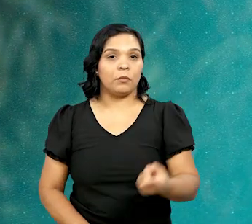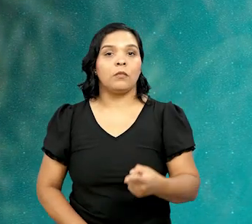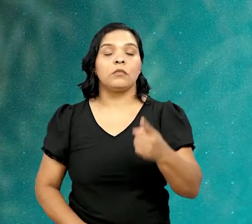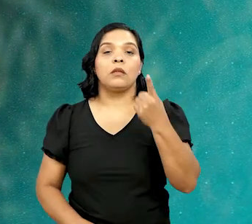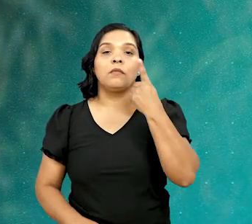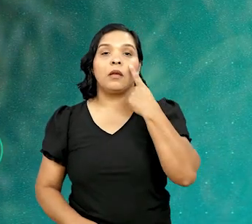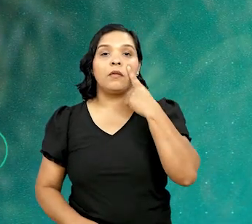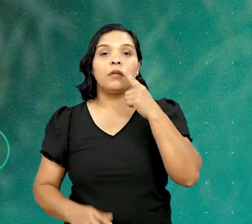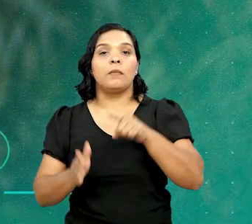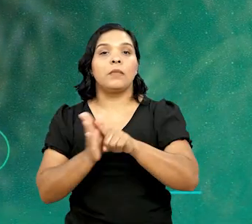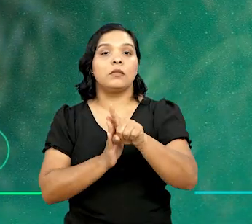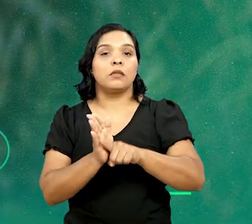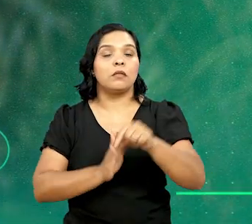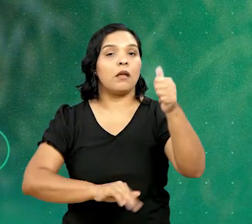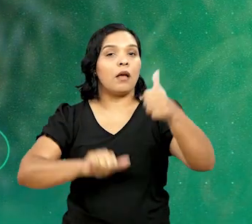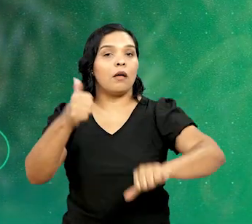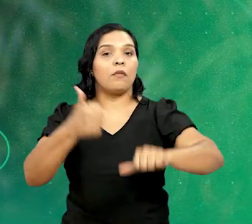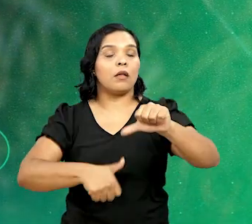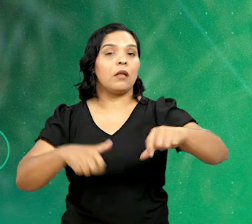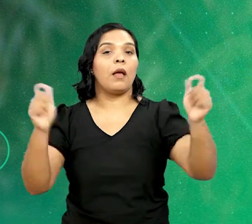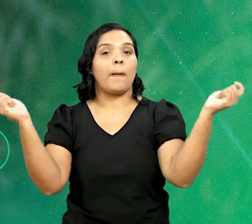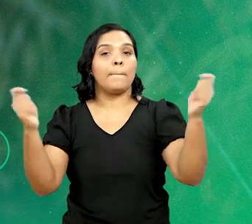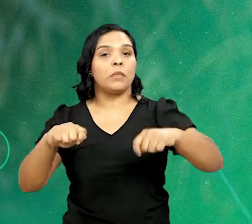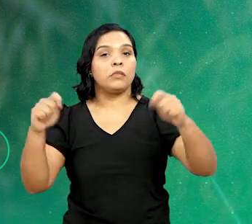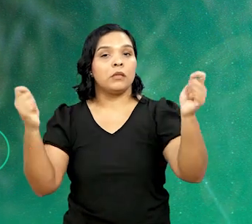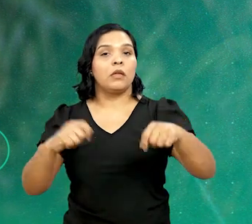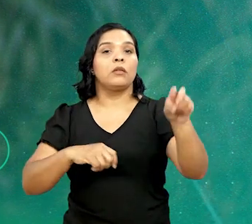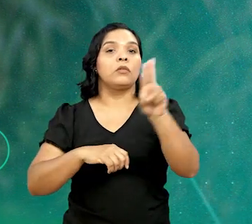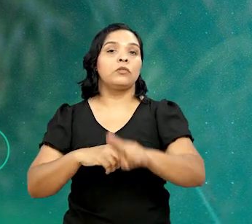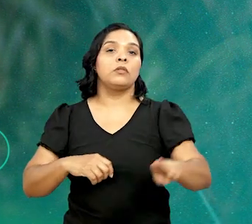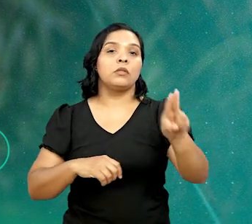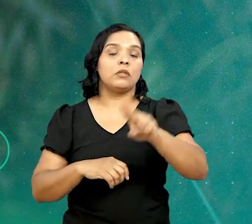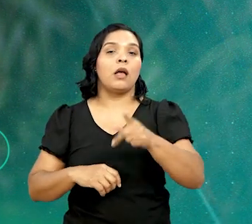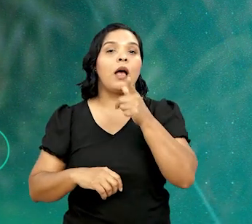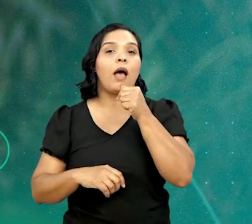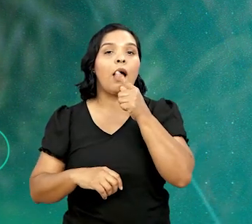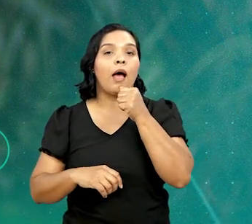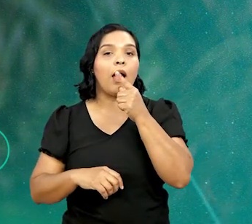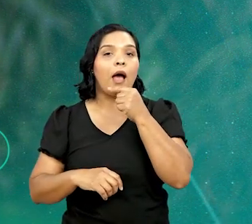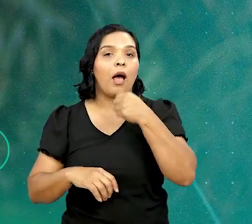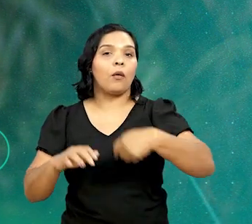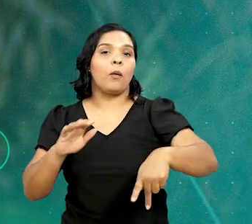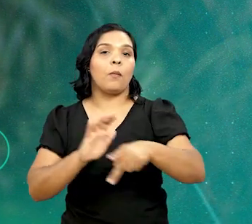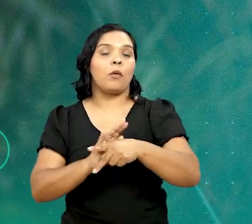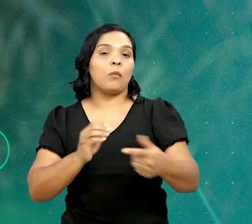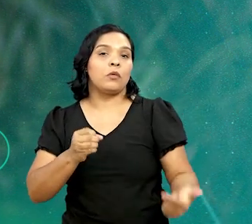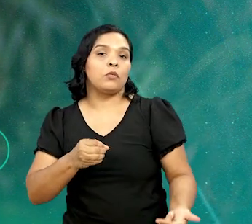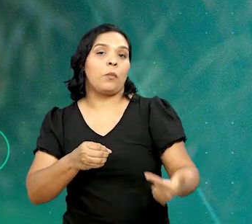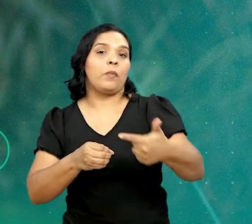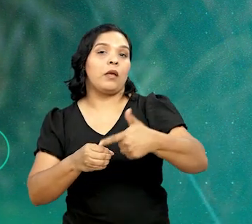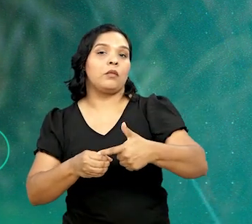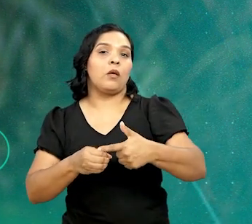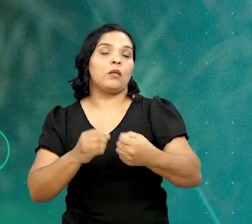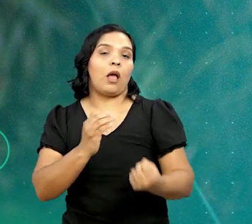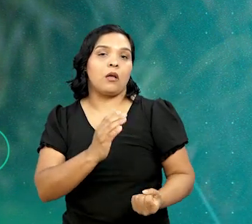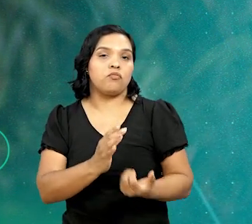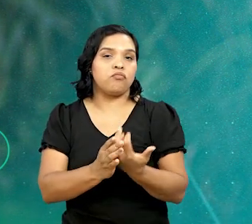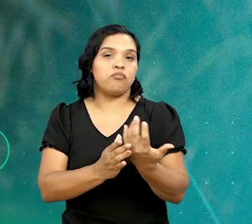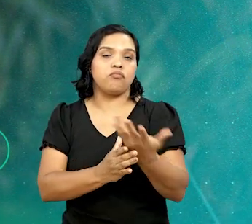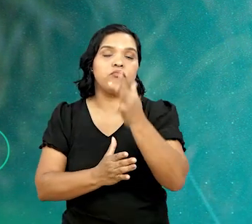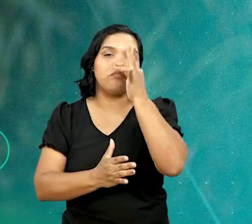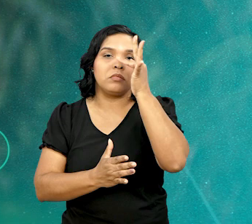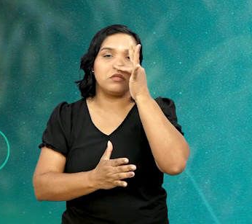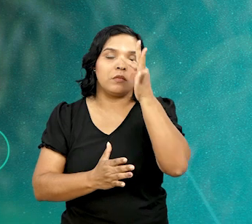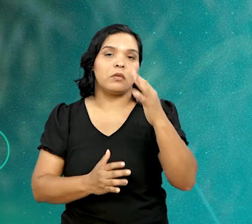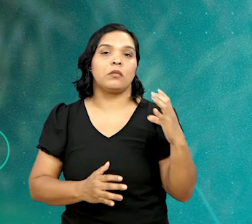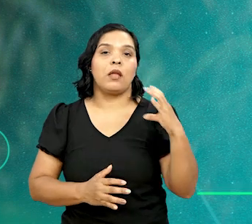No próximo bloco, você vai ver que pesquisadores avaliam a possibilidade de utilizar a água residual da produção do petróleo na irrigação